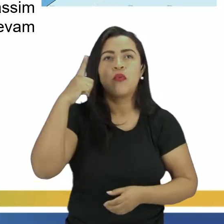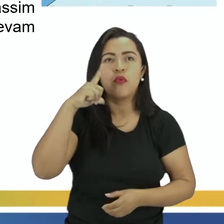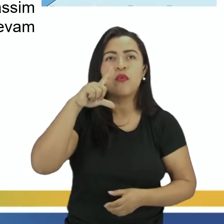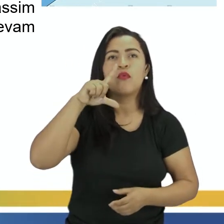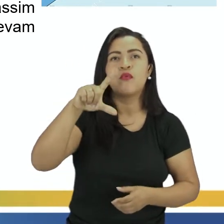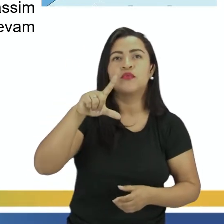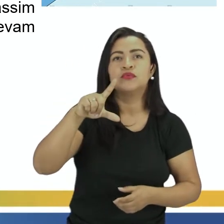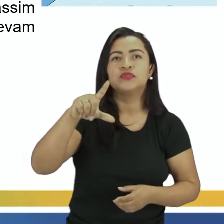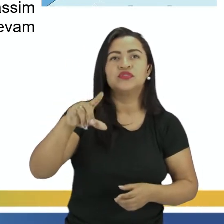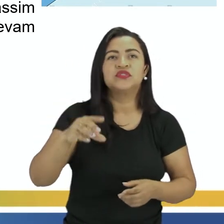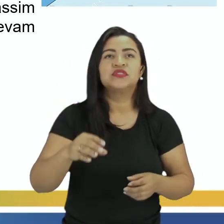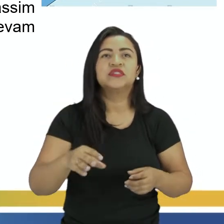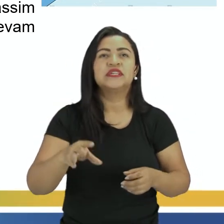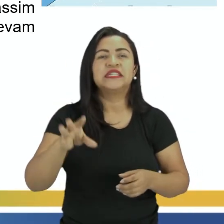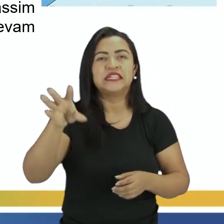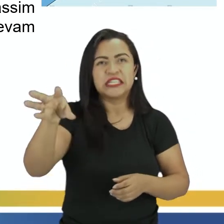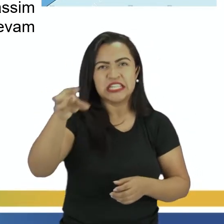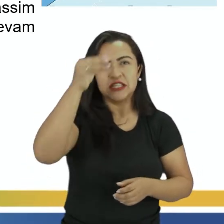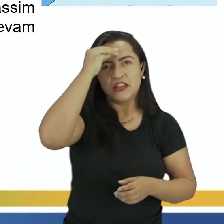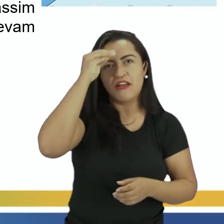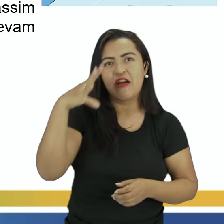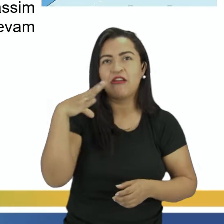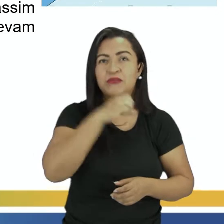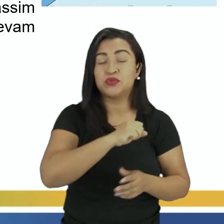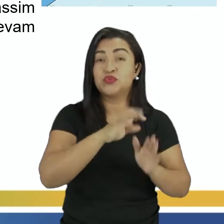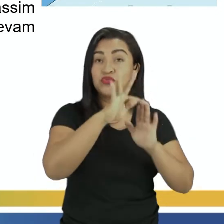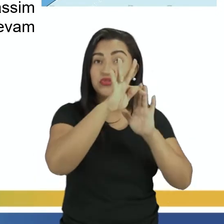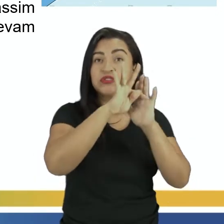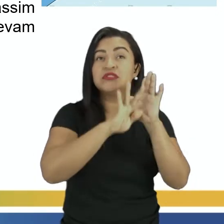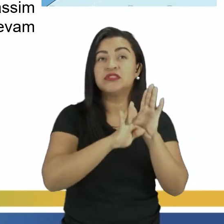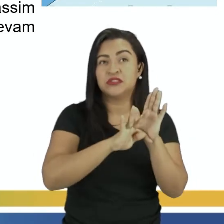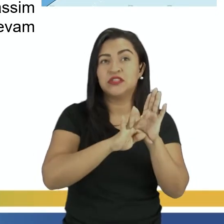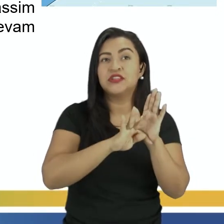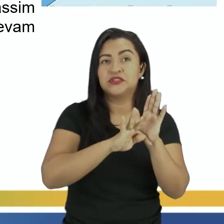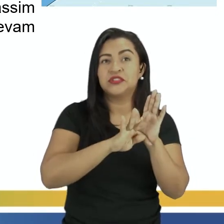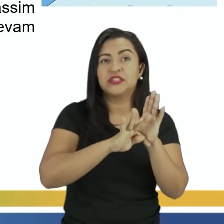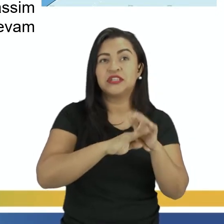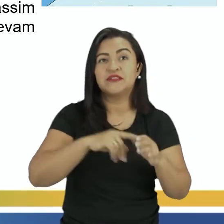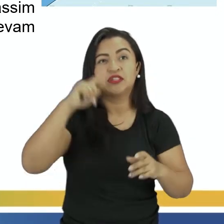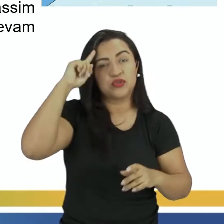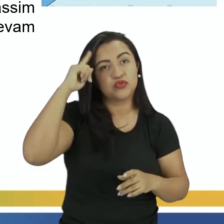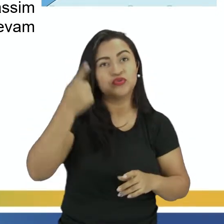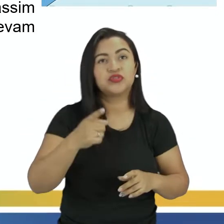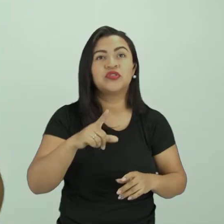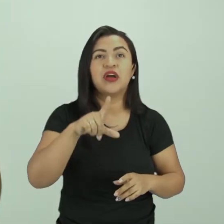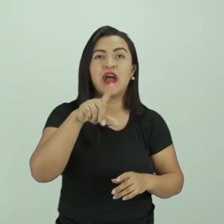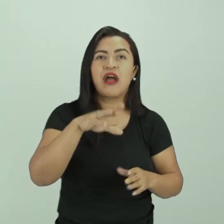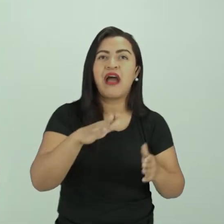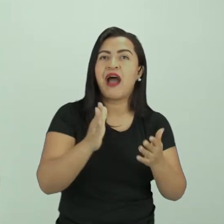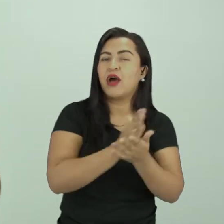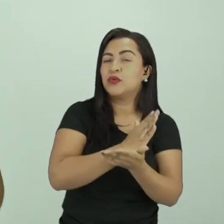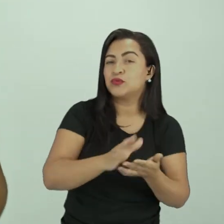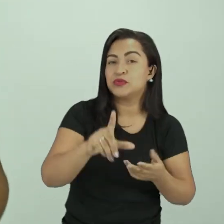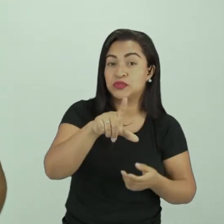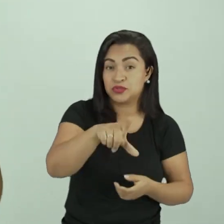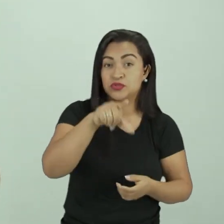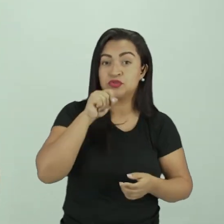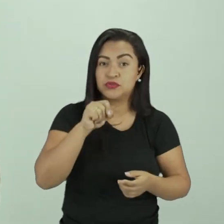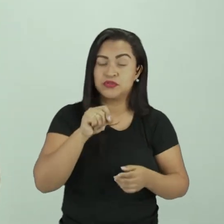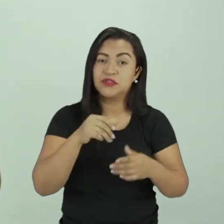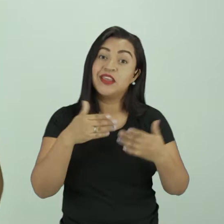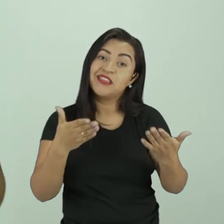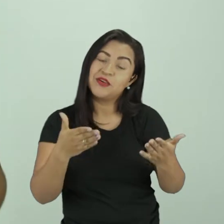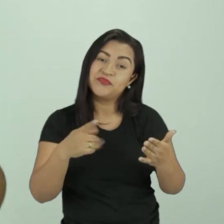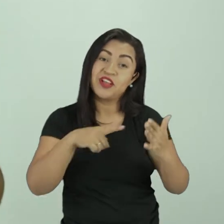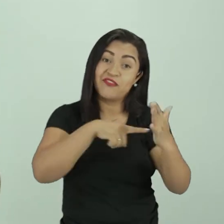textos injuntivos levam a decisões, possibilitando apenas algumas escolhas guiadas. Então ele vai te orientando,